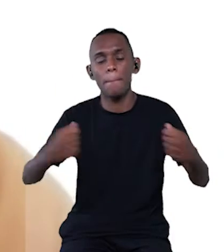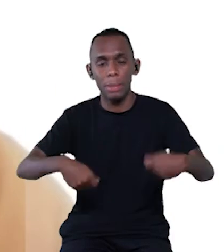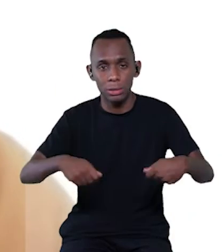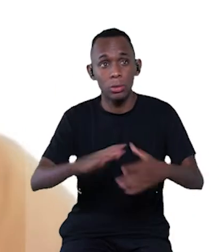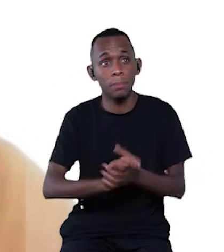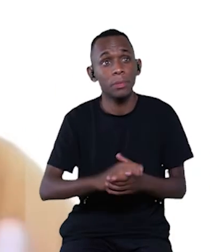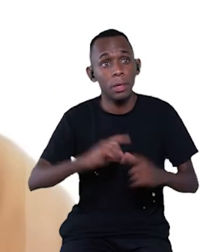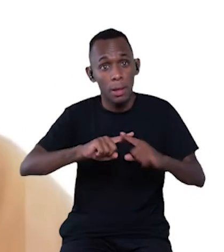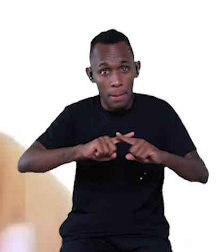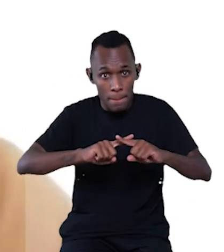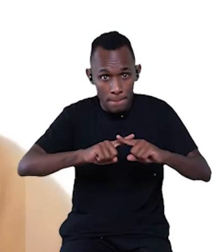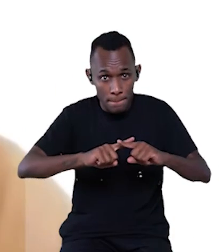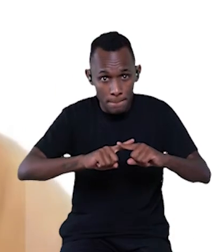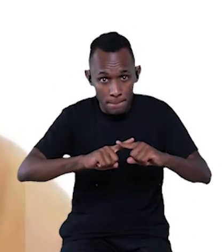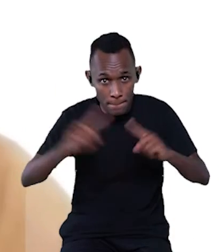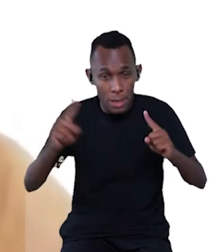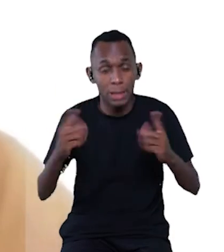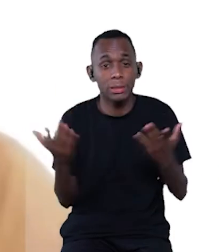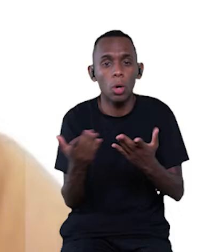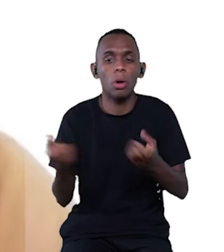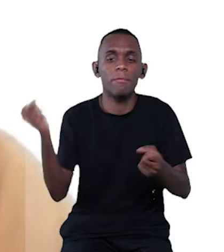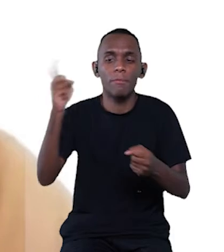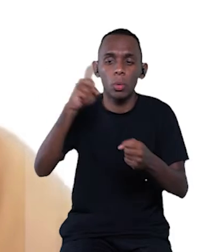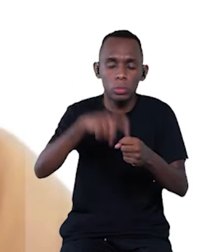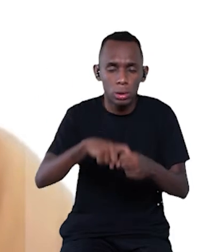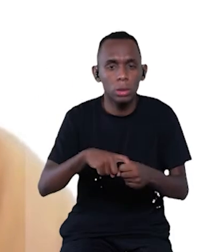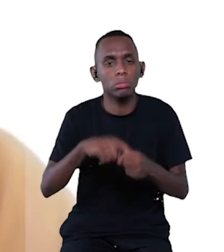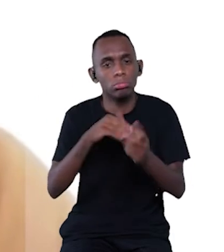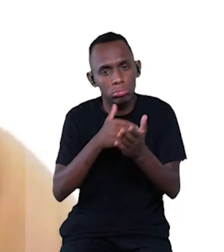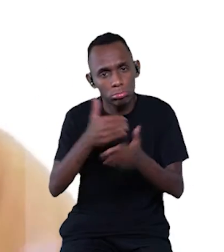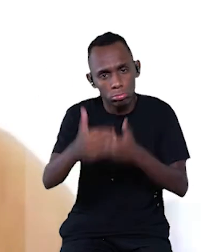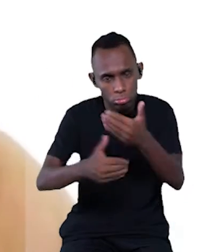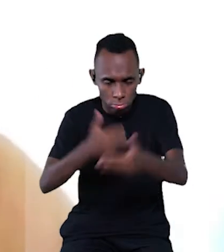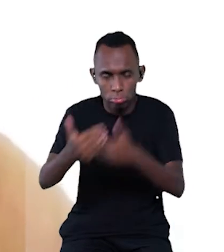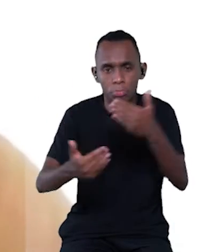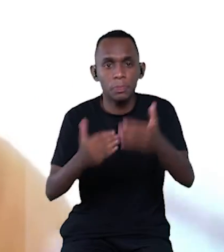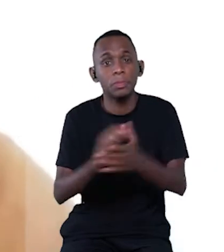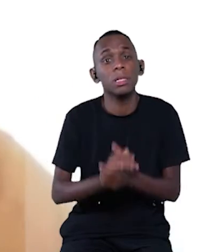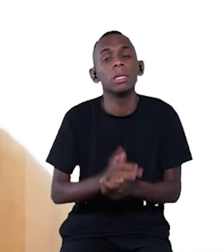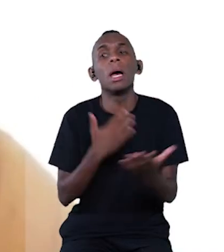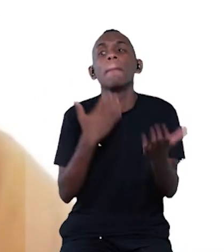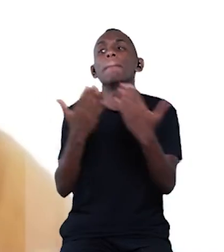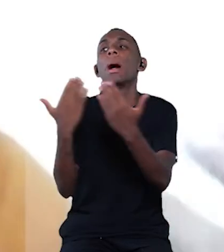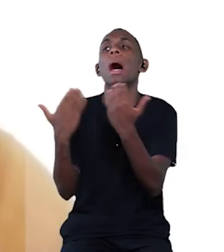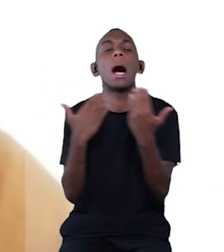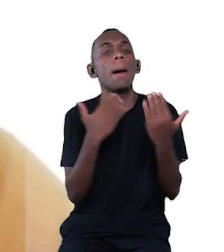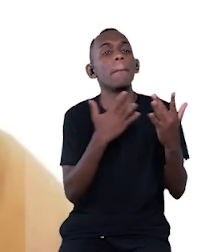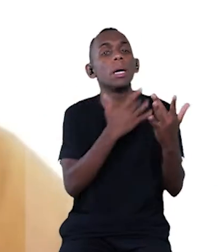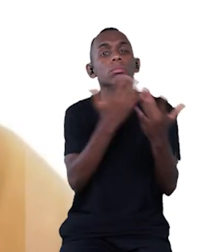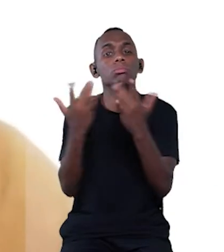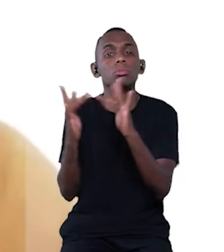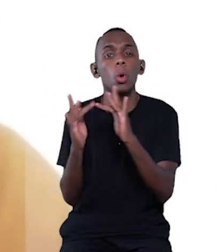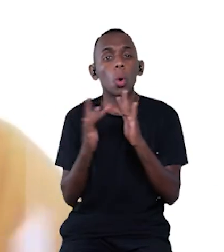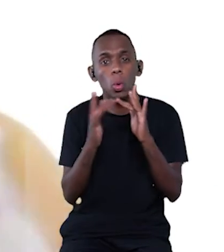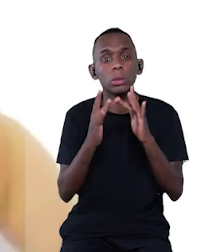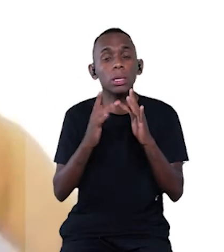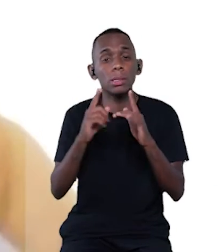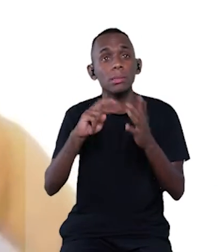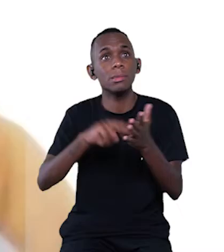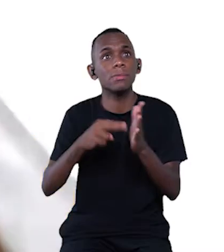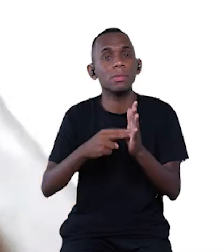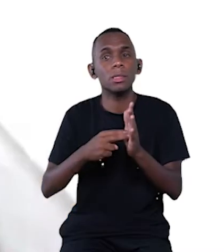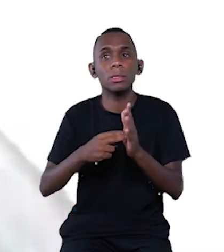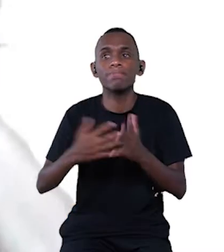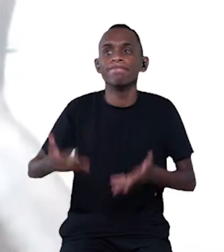Mas agora a gente está numa certa retomada, e essas conversas todas são muito